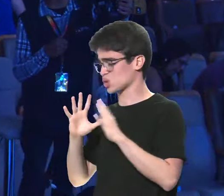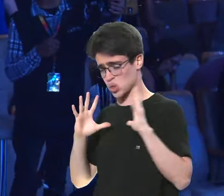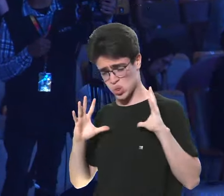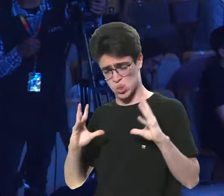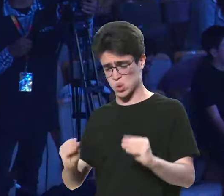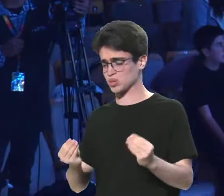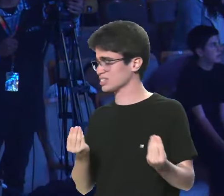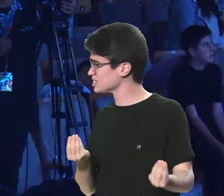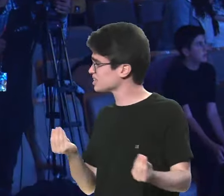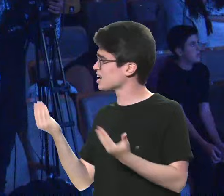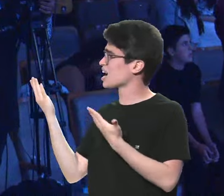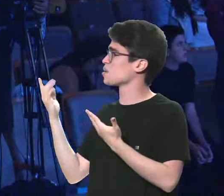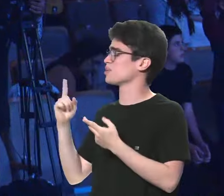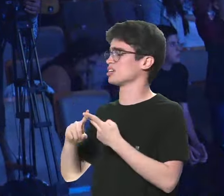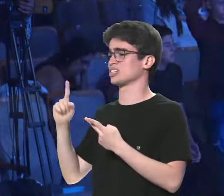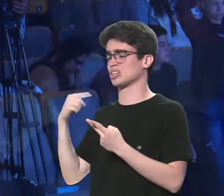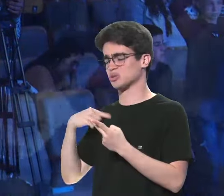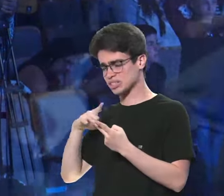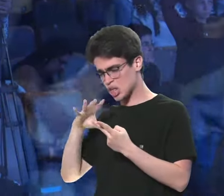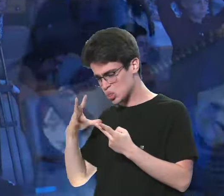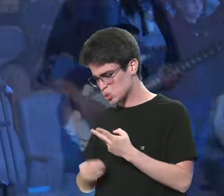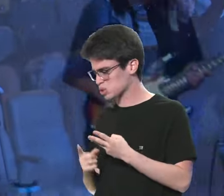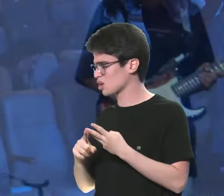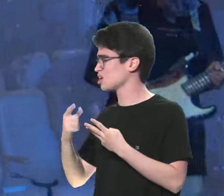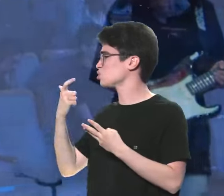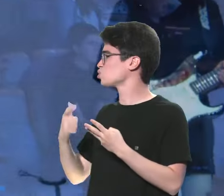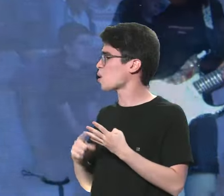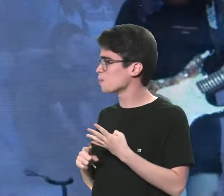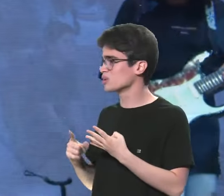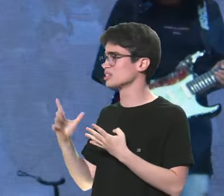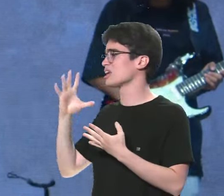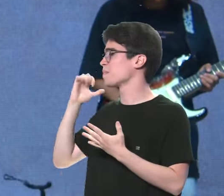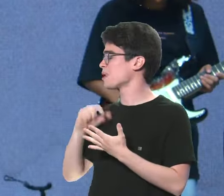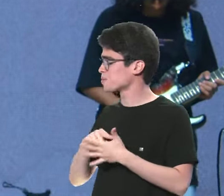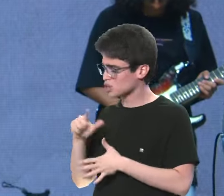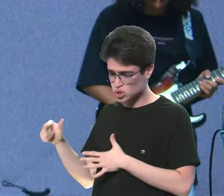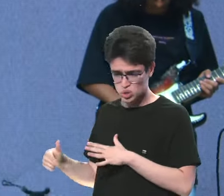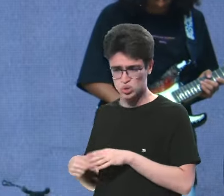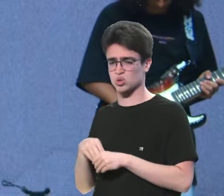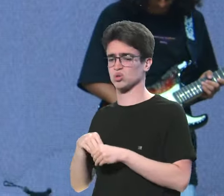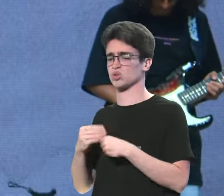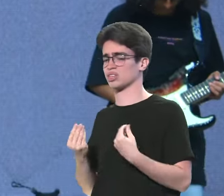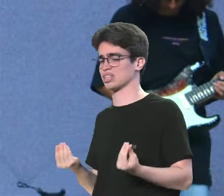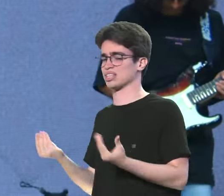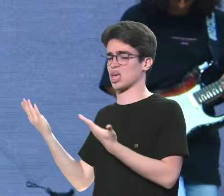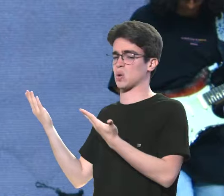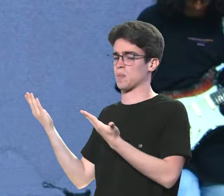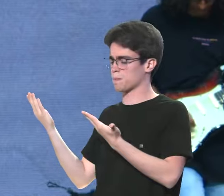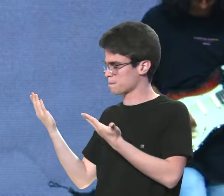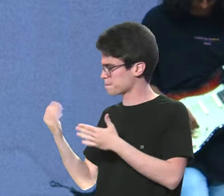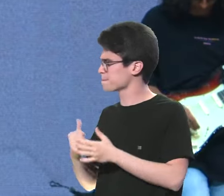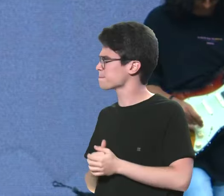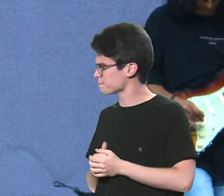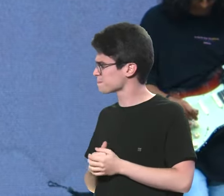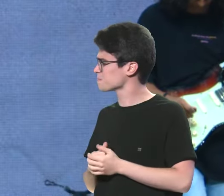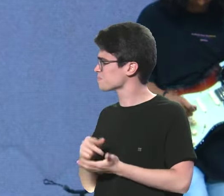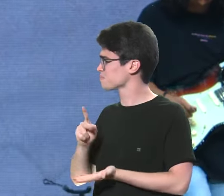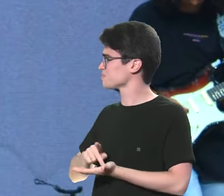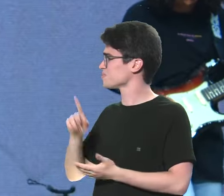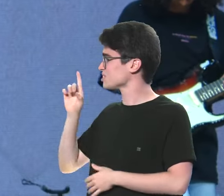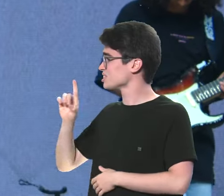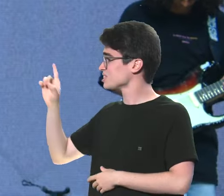tudo Jesus tudo que temos tudo que somos tudo que sabemos tudo é teu e que o senhor